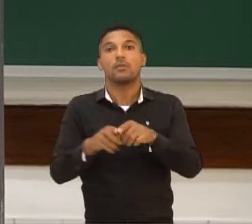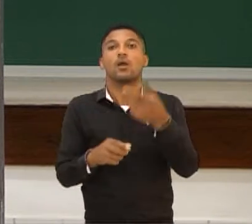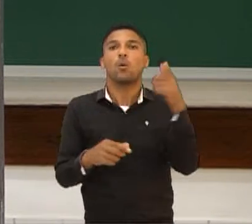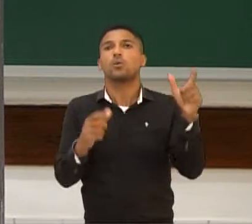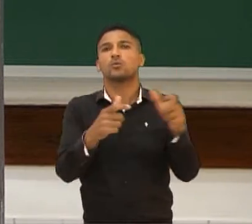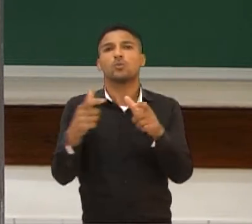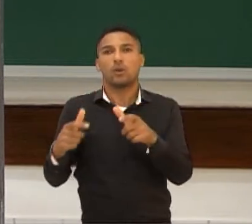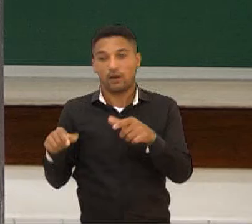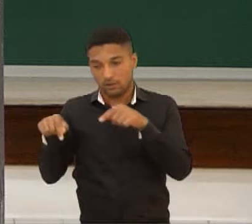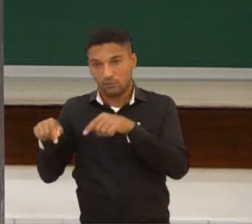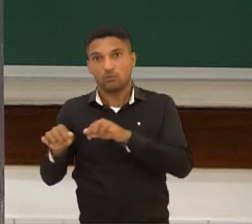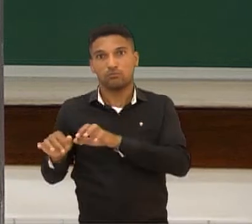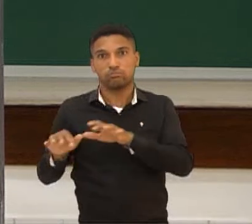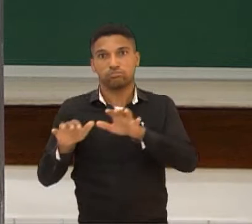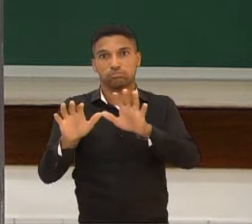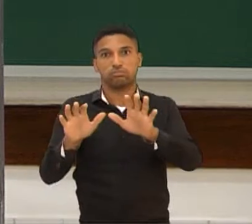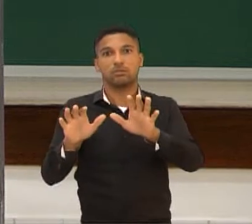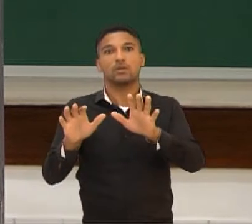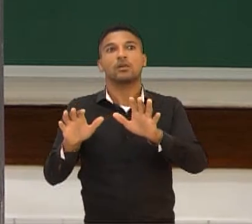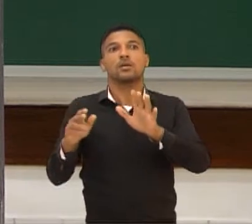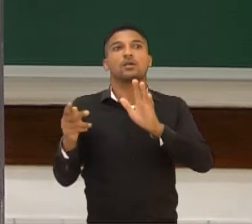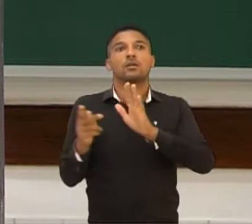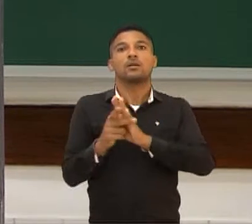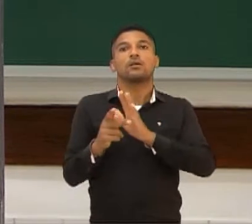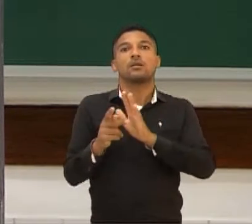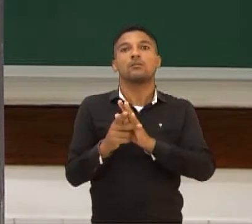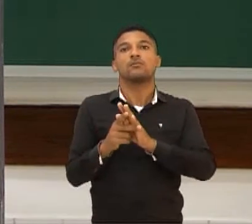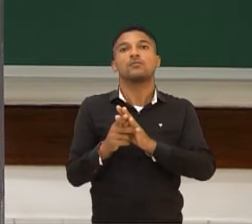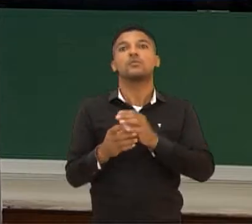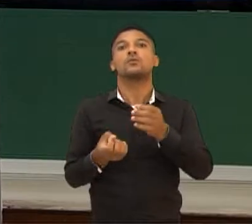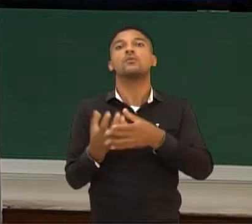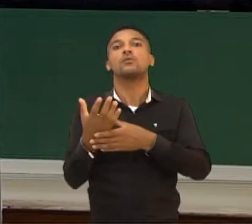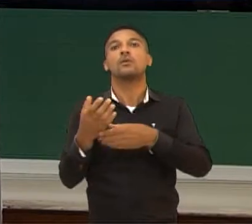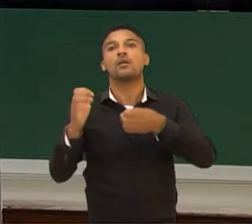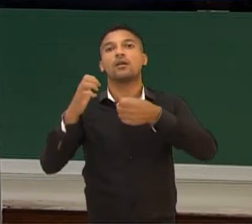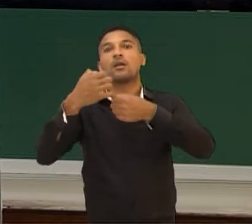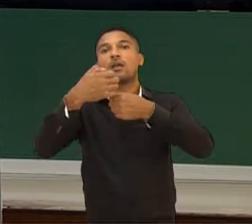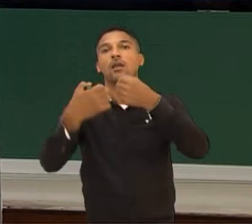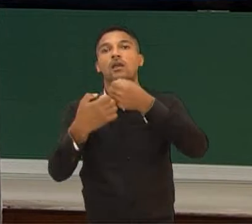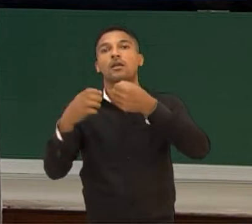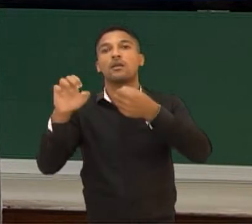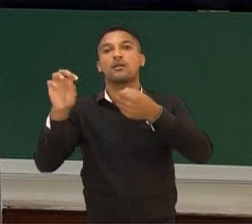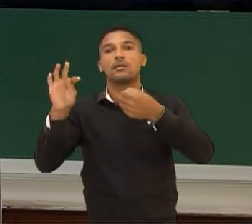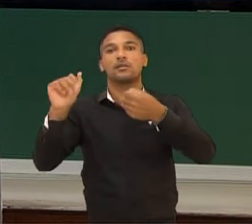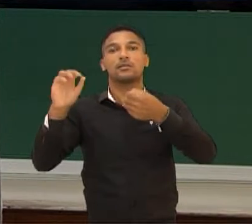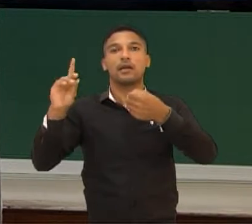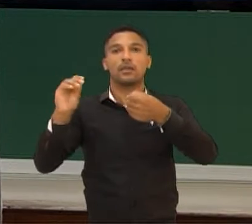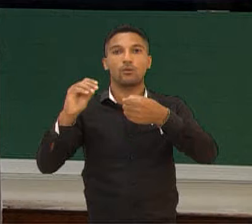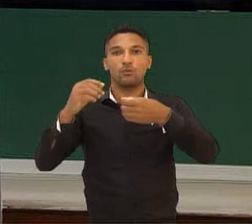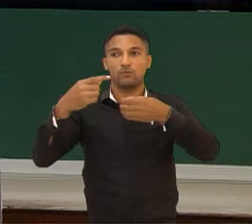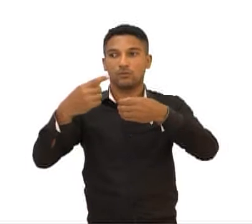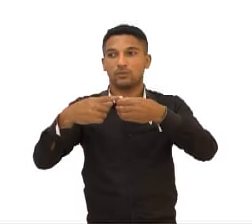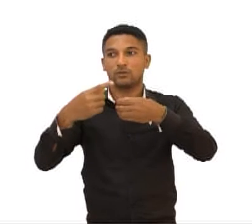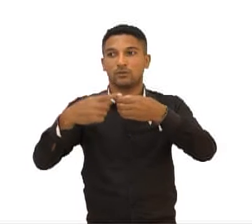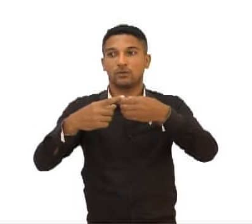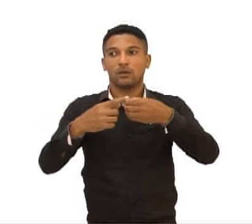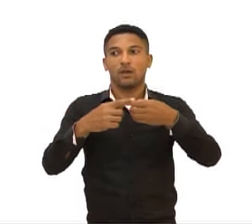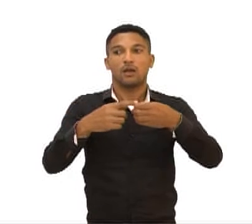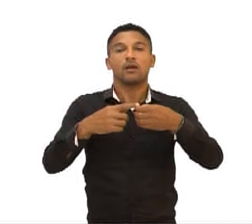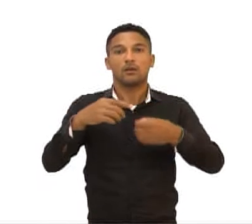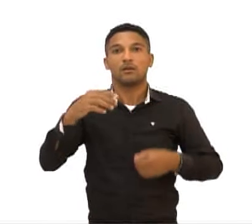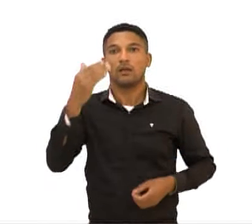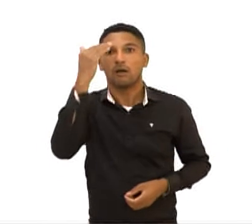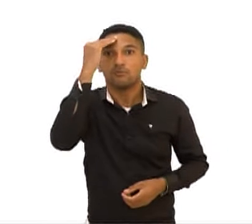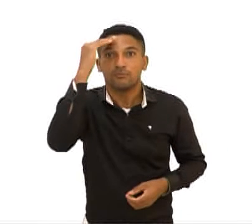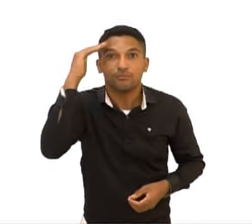bem organizados. Um dos destaques desses estados, desses reinos bantus, é o Grande Zimbábue, que ele surge